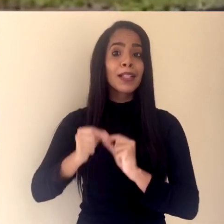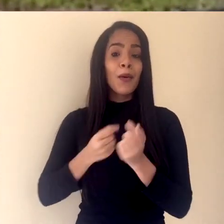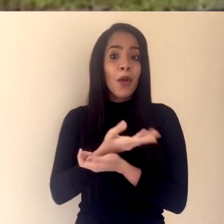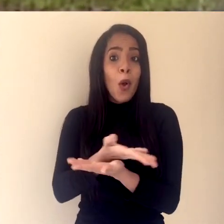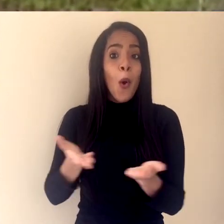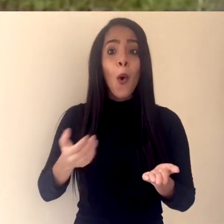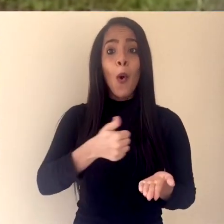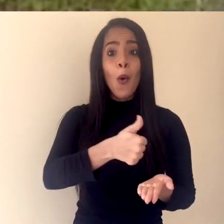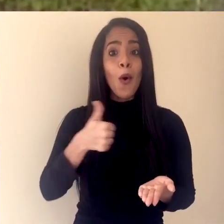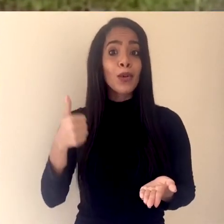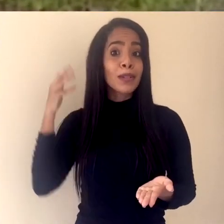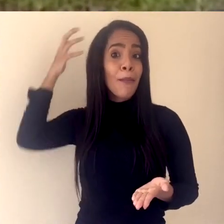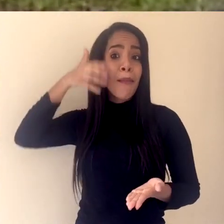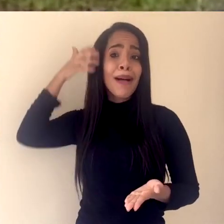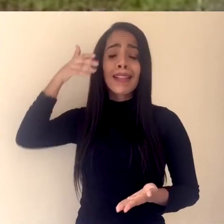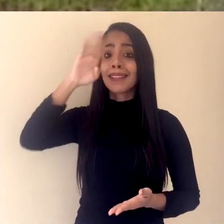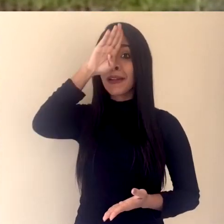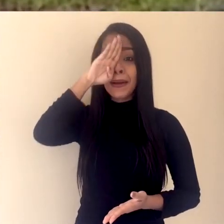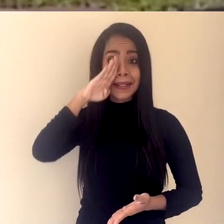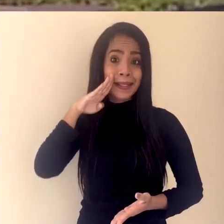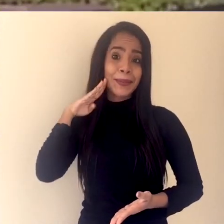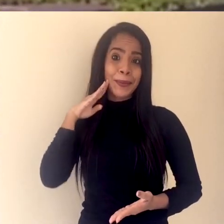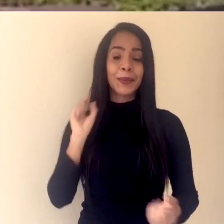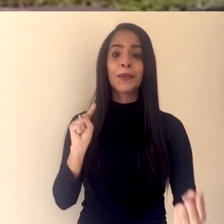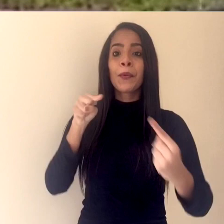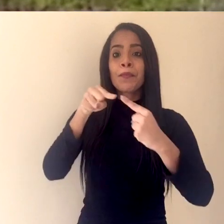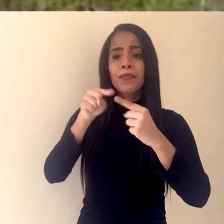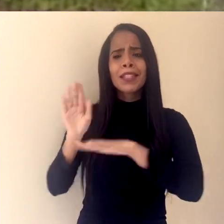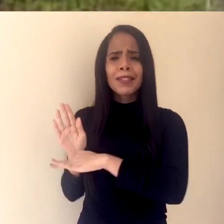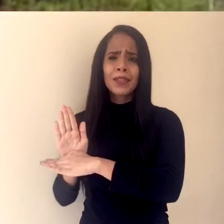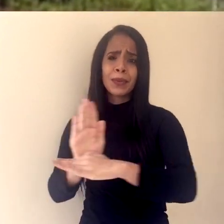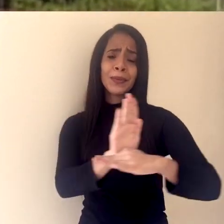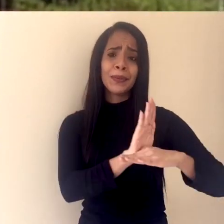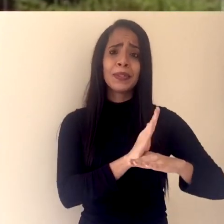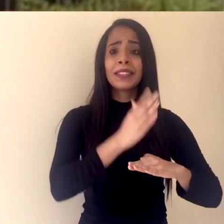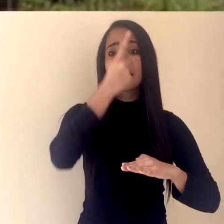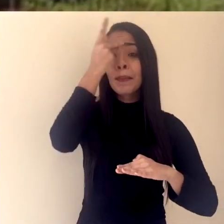11 palestras gratuitas com o objetivo de oferecer